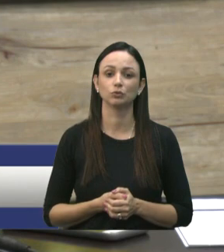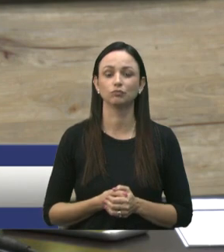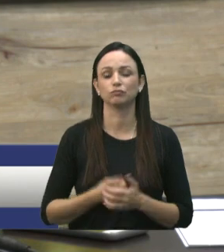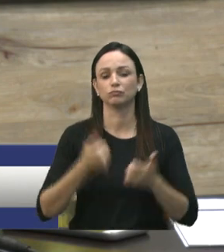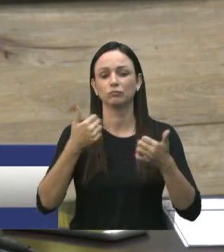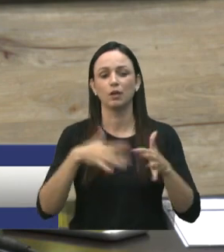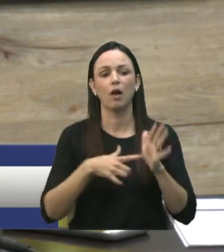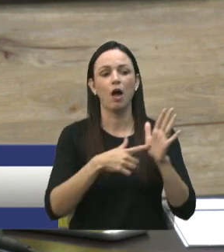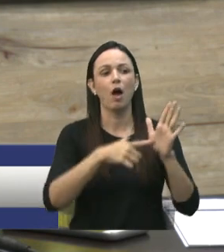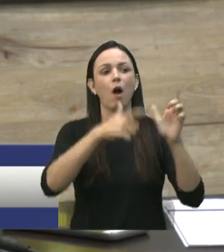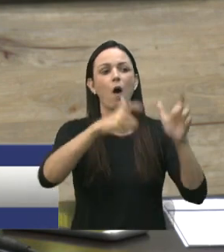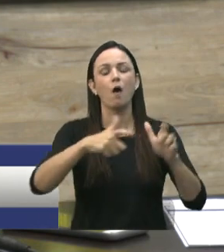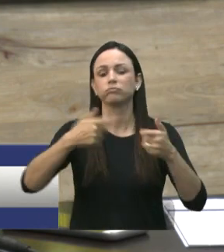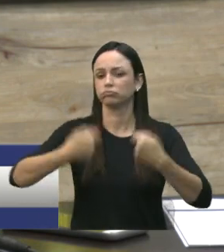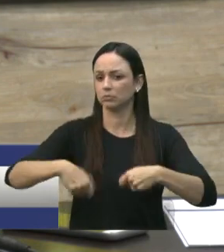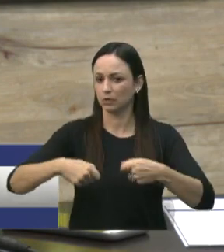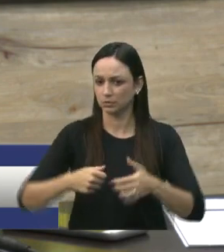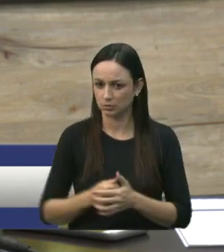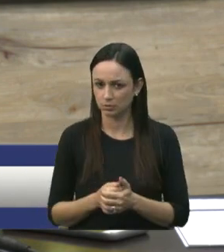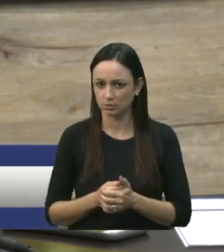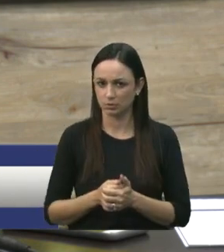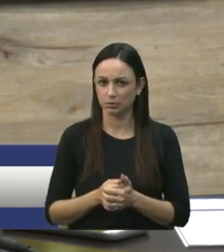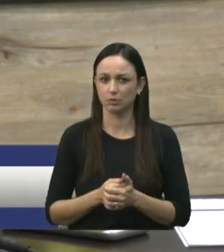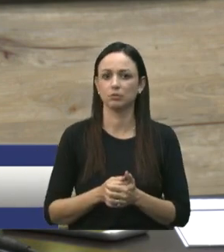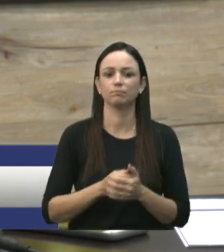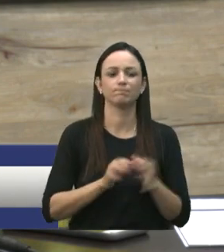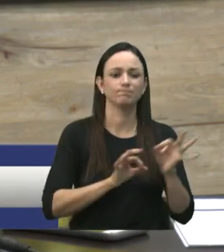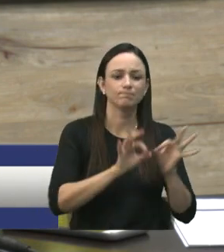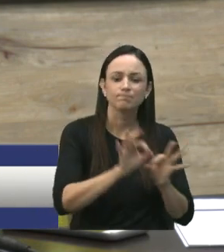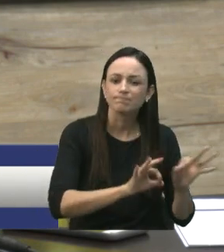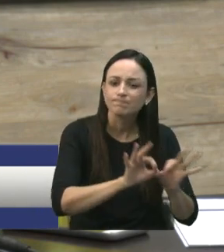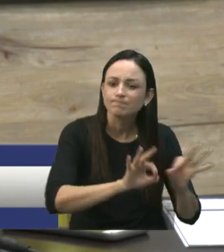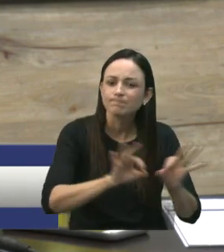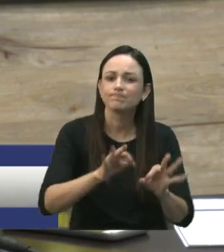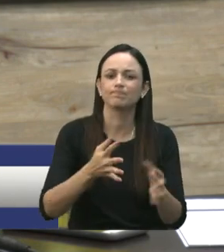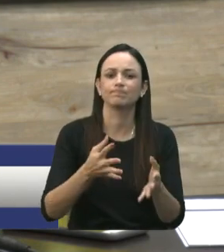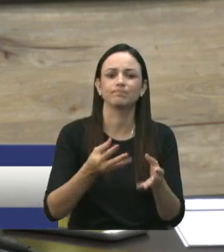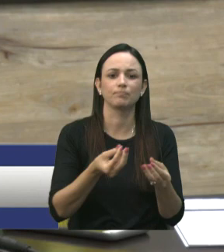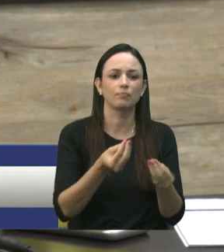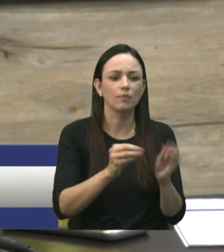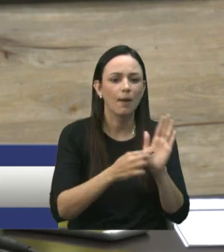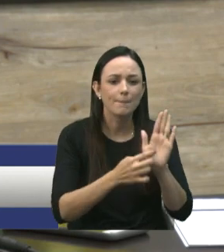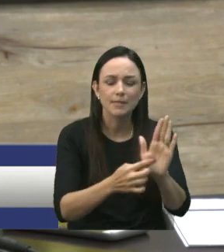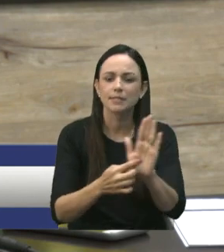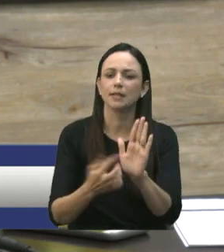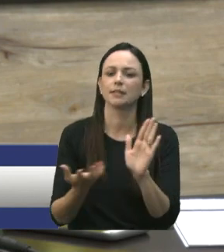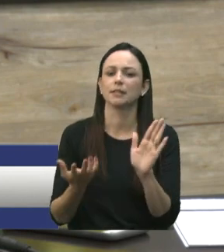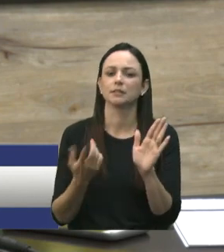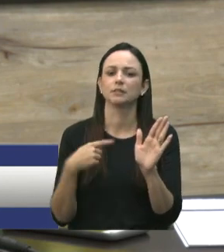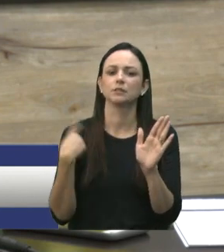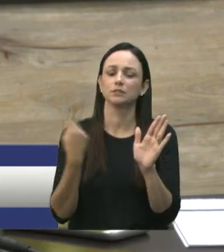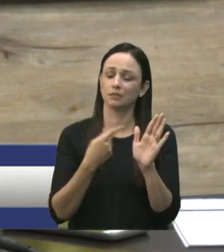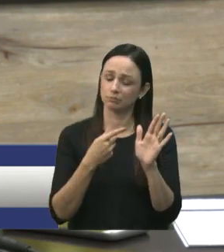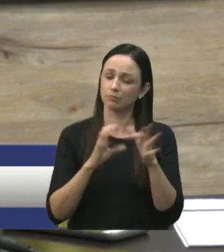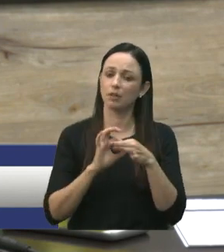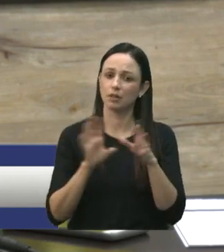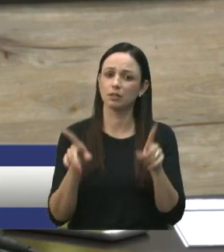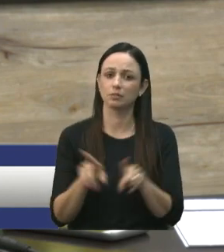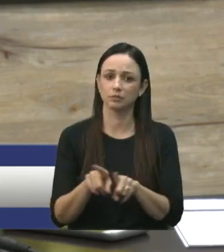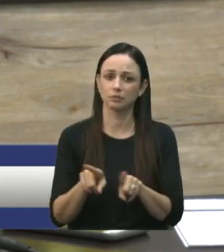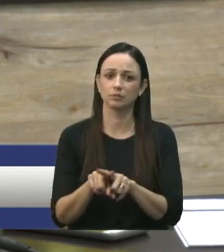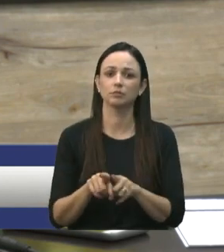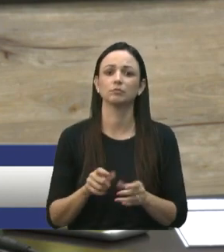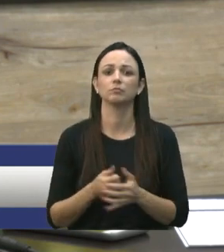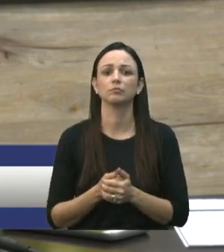a necessidade, mas na instrumentalização, na forma de apresentar, a gente se coloca à disposição também nesse sentido